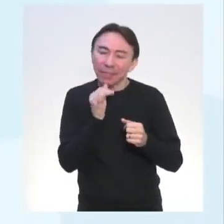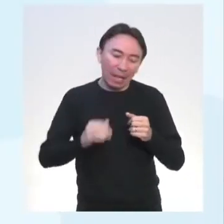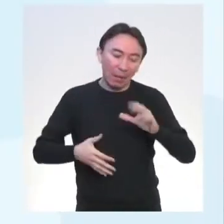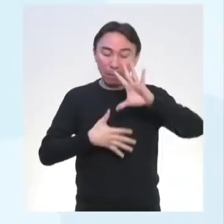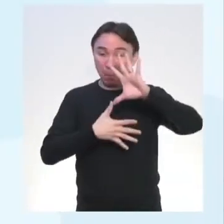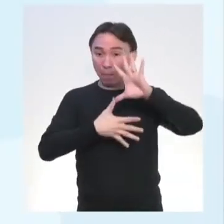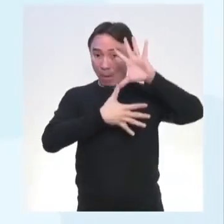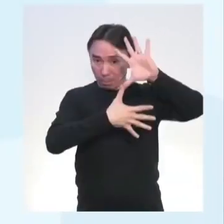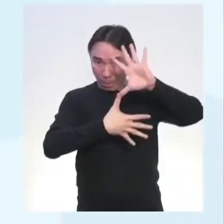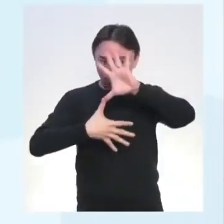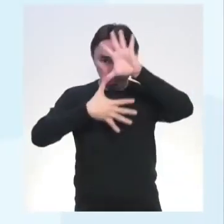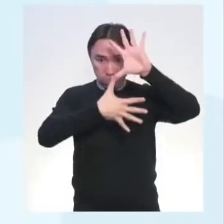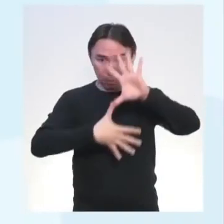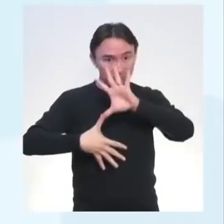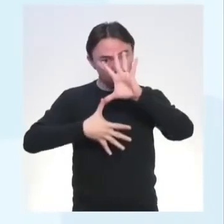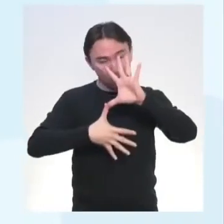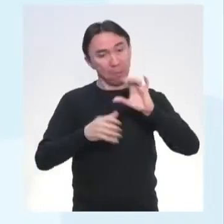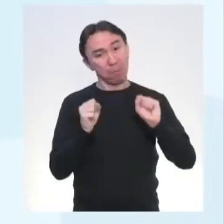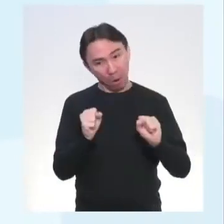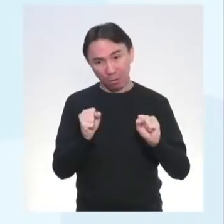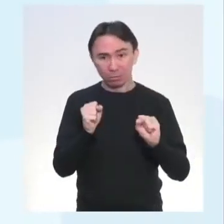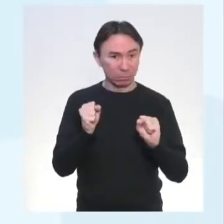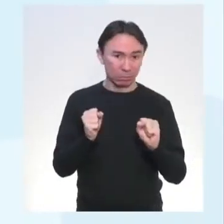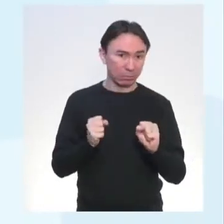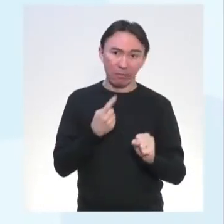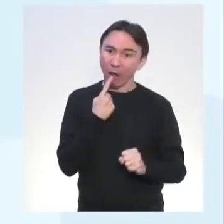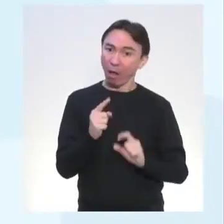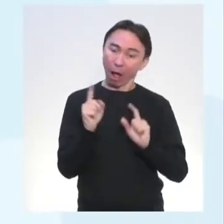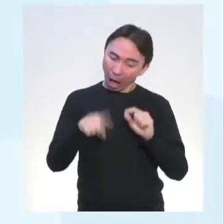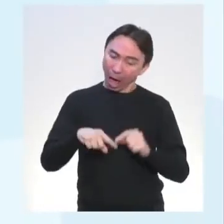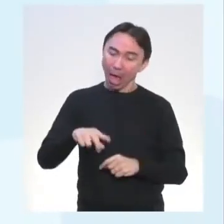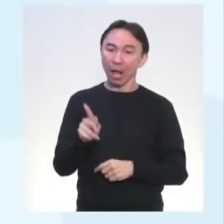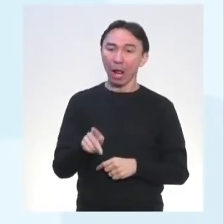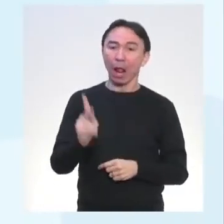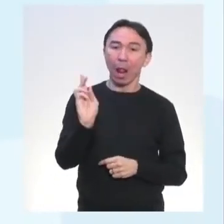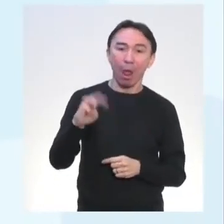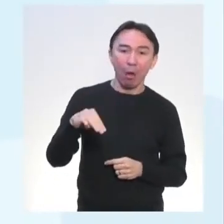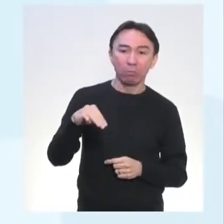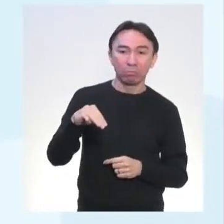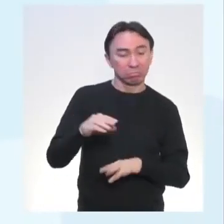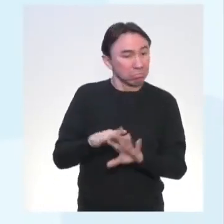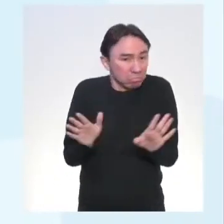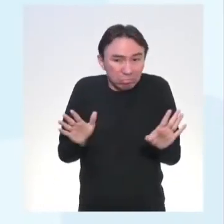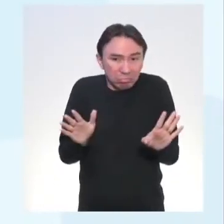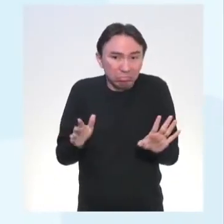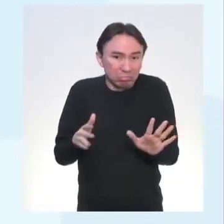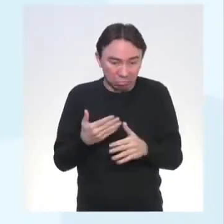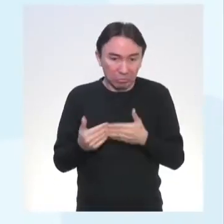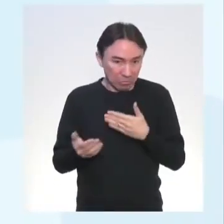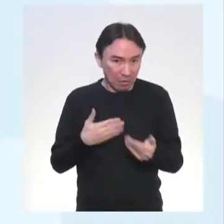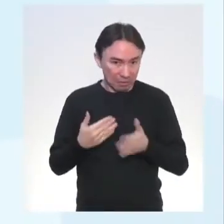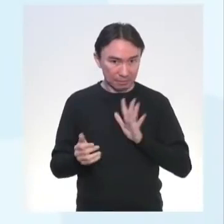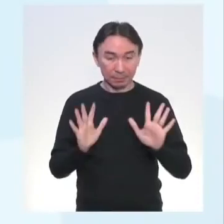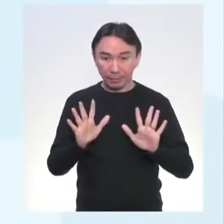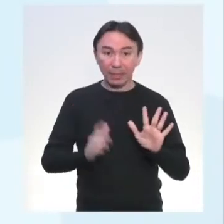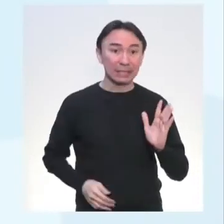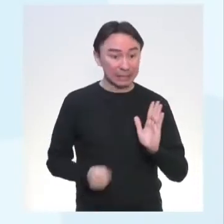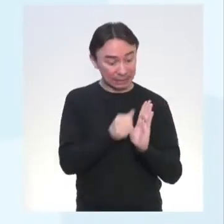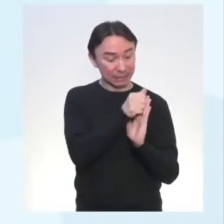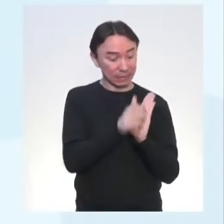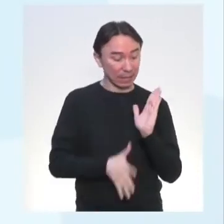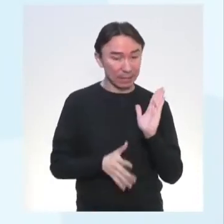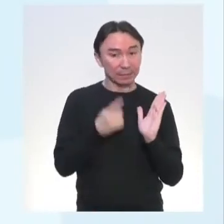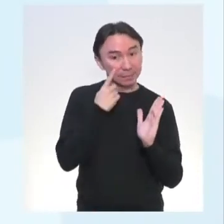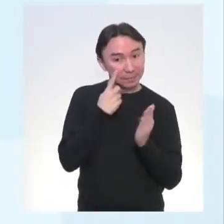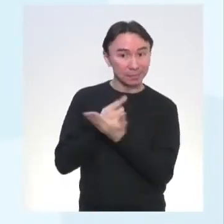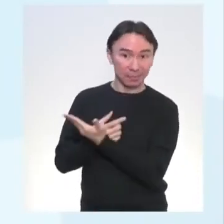isso daí seria quilômetro, tá bom? Muito bem. E essa atividade, ela está falando o seguinte: dentro